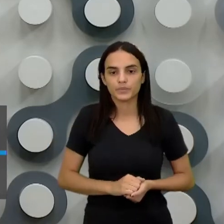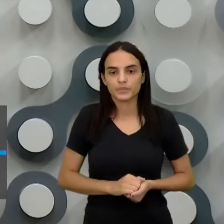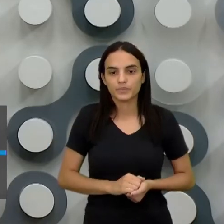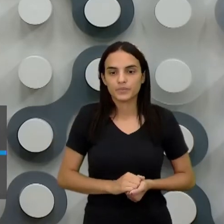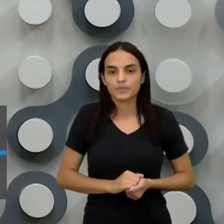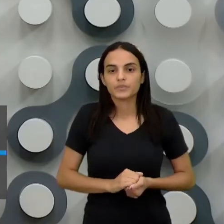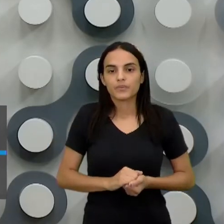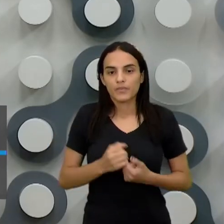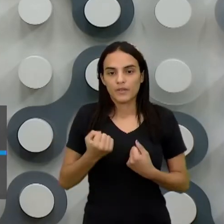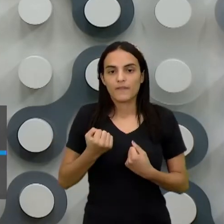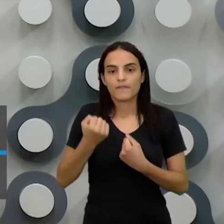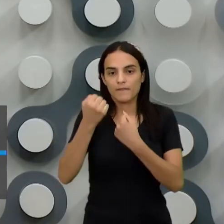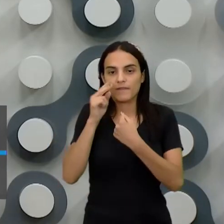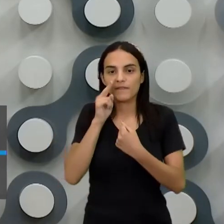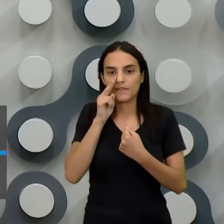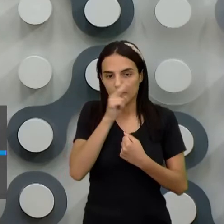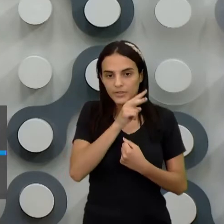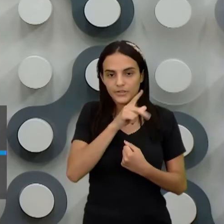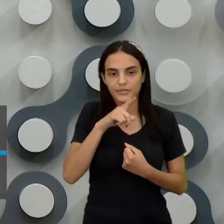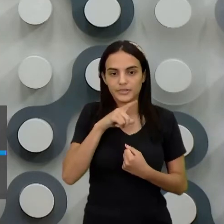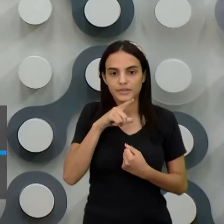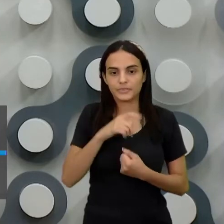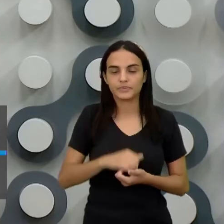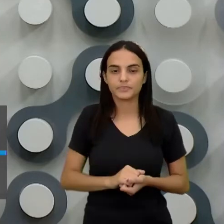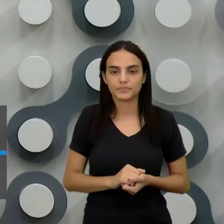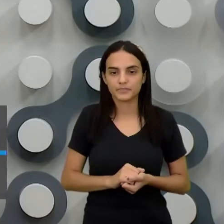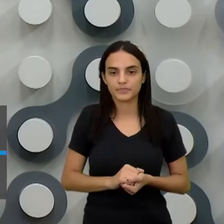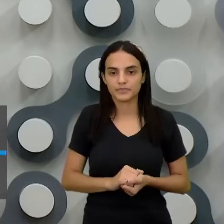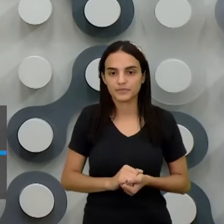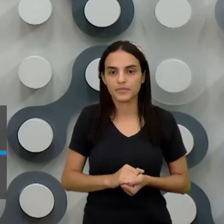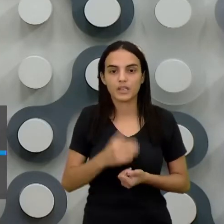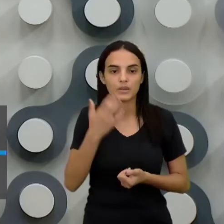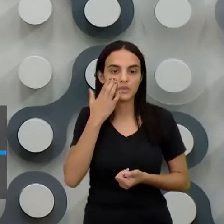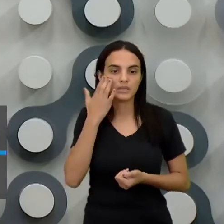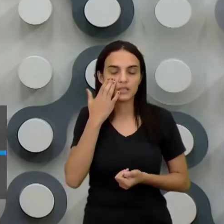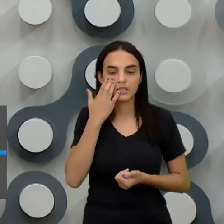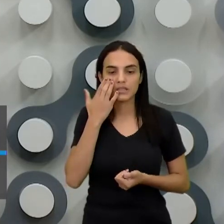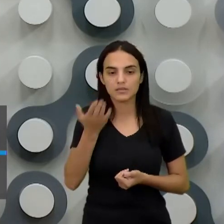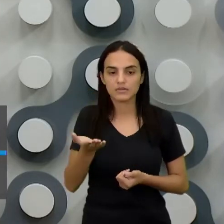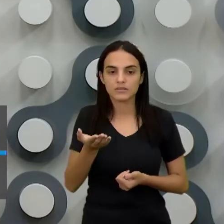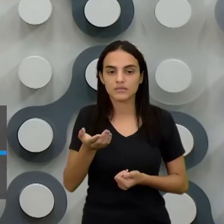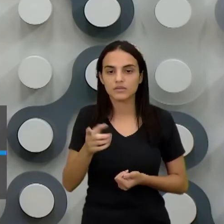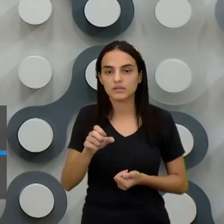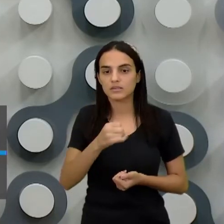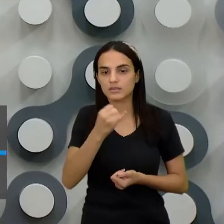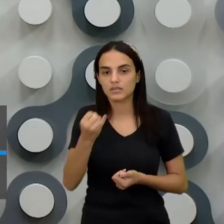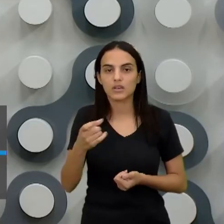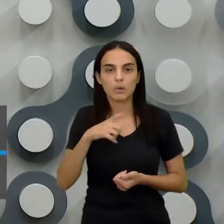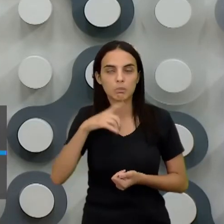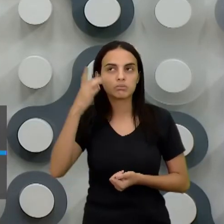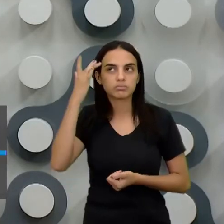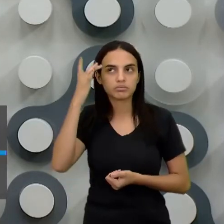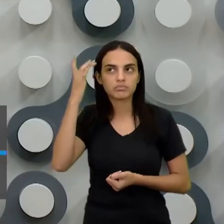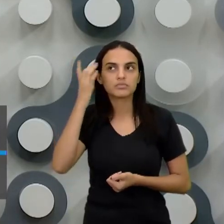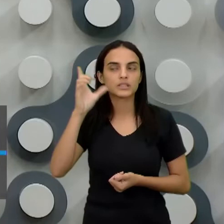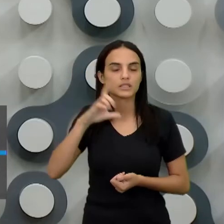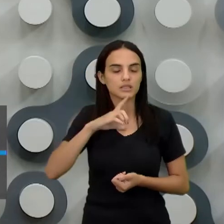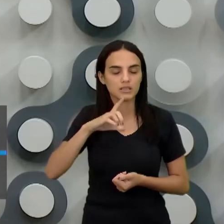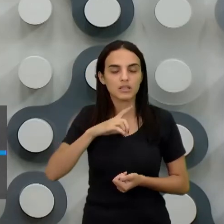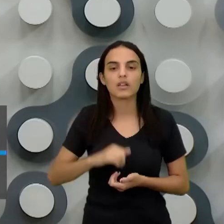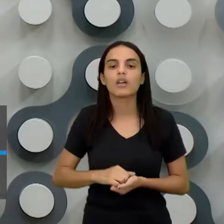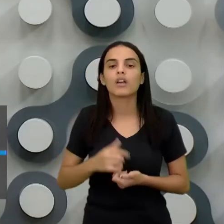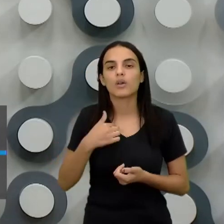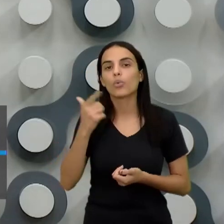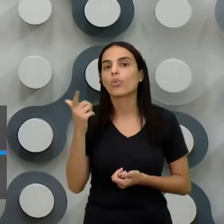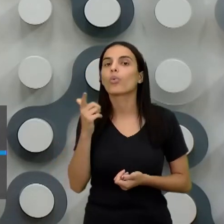algo muito forte, muito intenso. E se eu sei disso, dessa variedade, se eu tenho essa consciência, né? Eu consigo